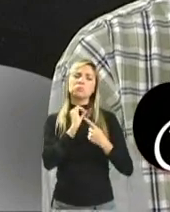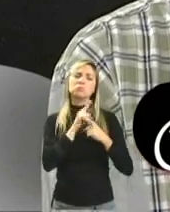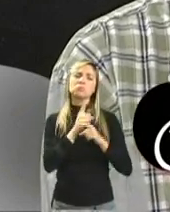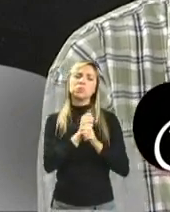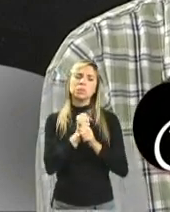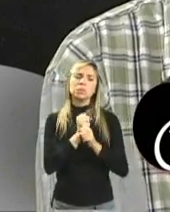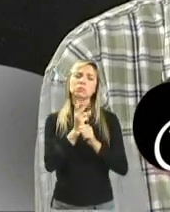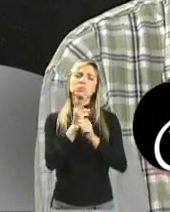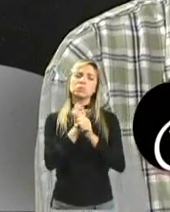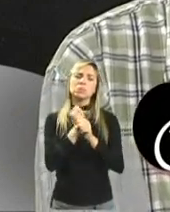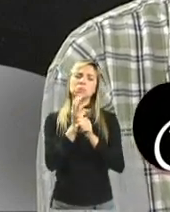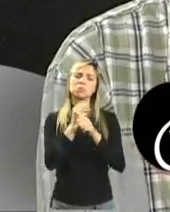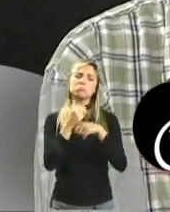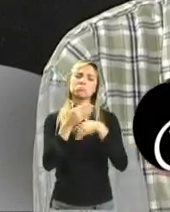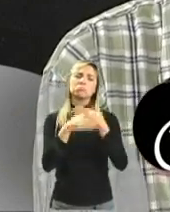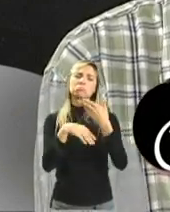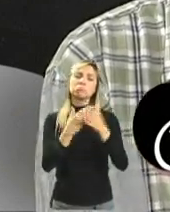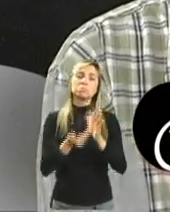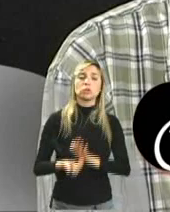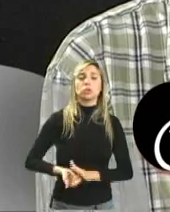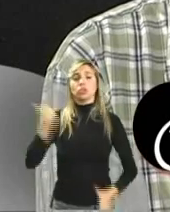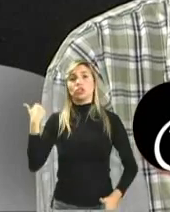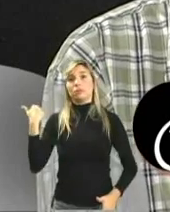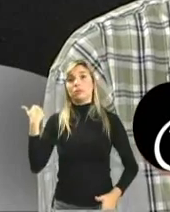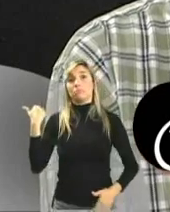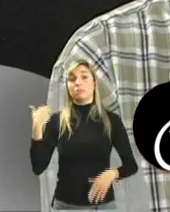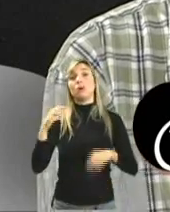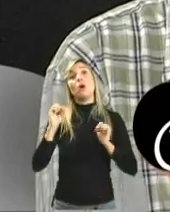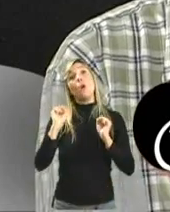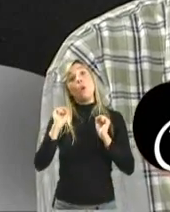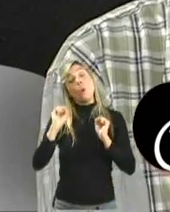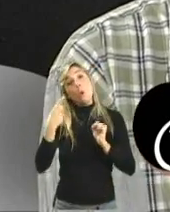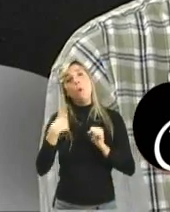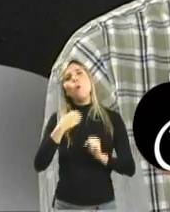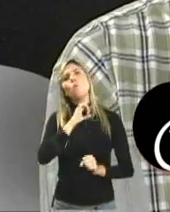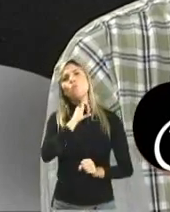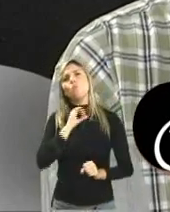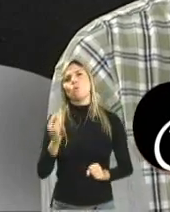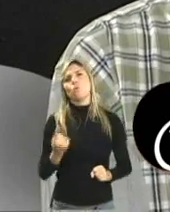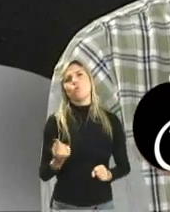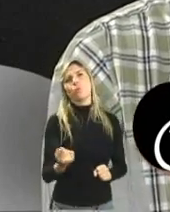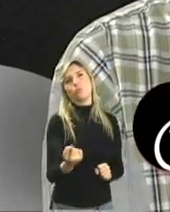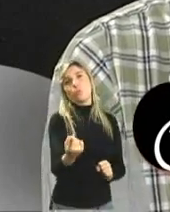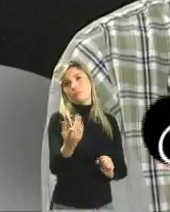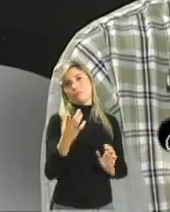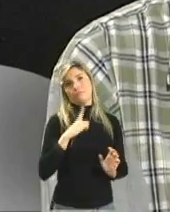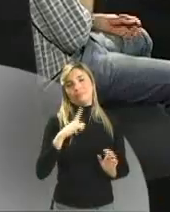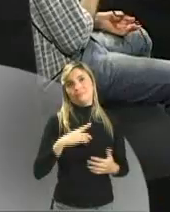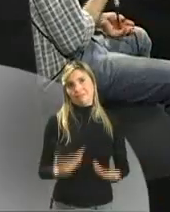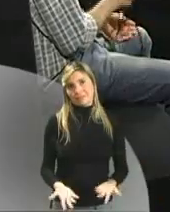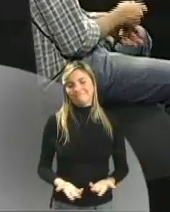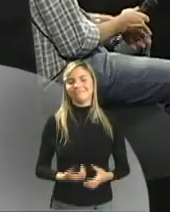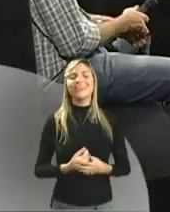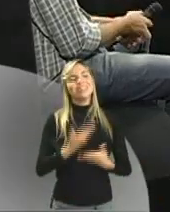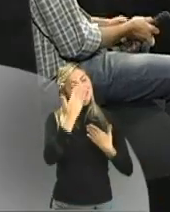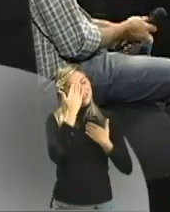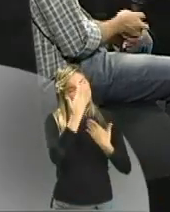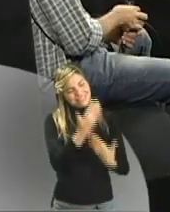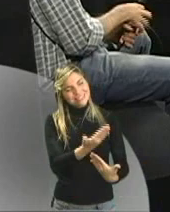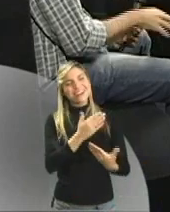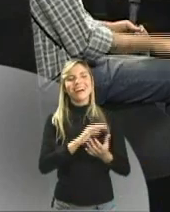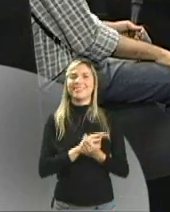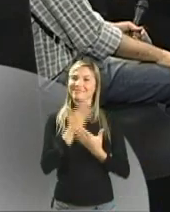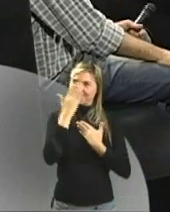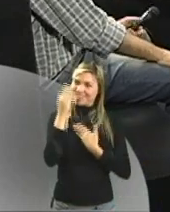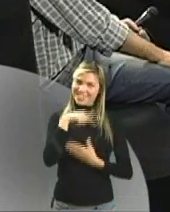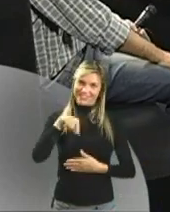dessas bolsas. Independente de ser temporária ou definitiva, ele tem acesso gratuito a essas bolsas. Tá certo. Então, muito